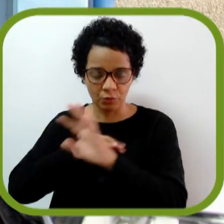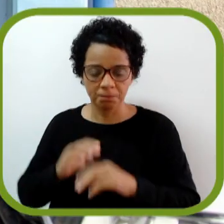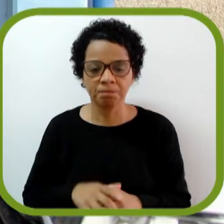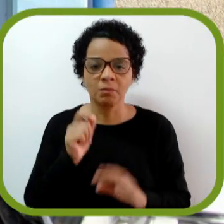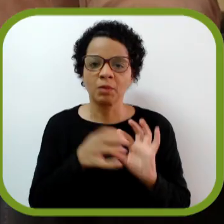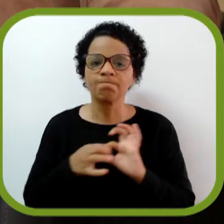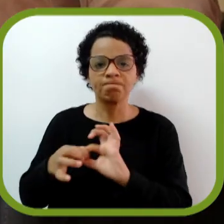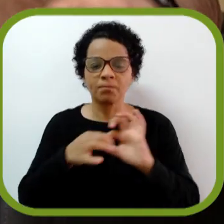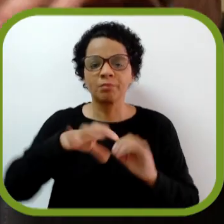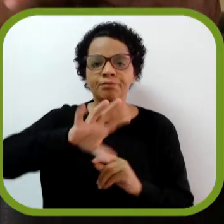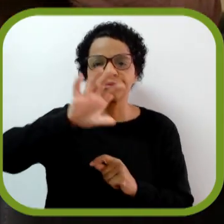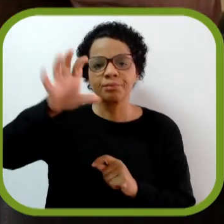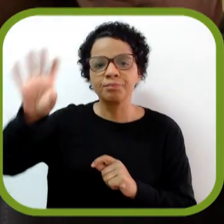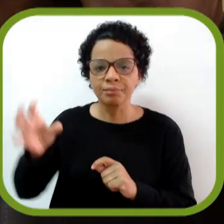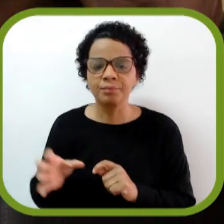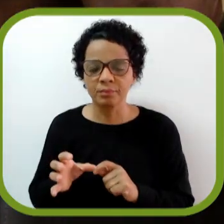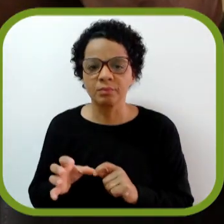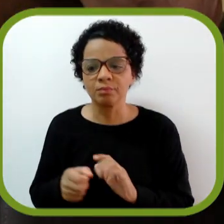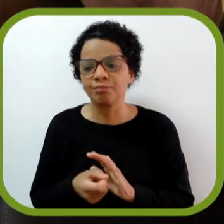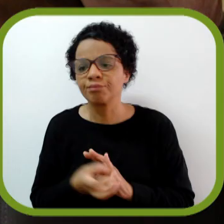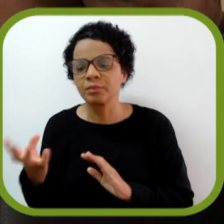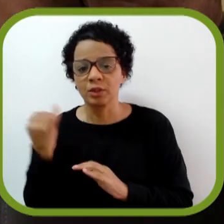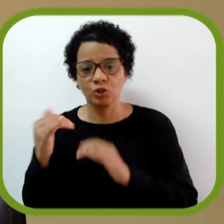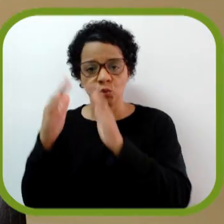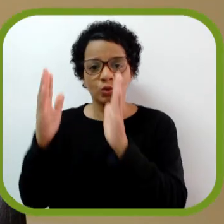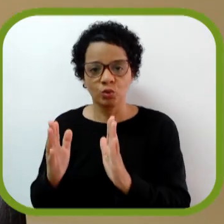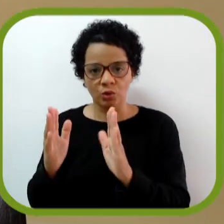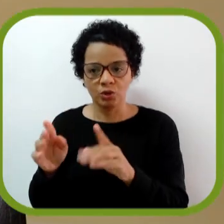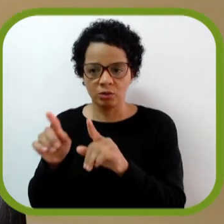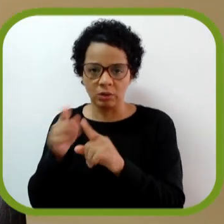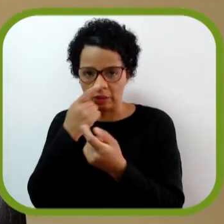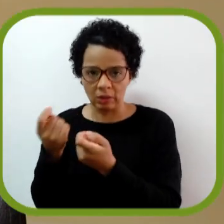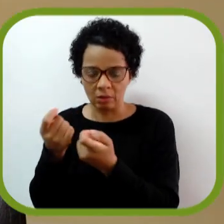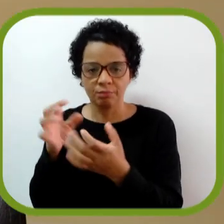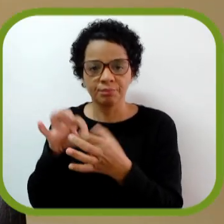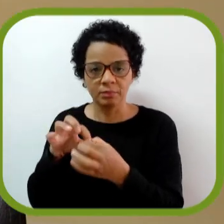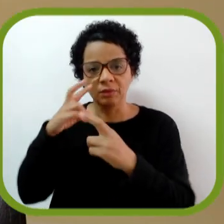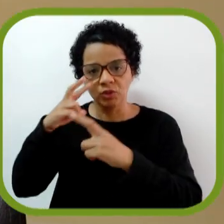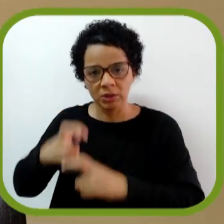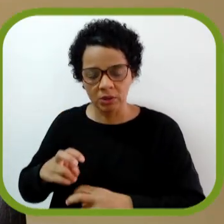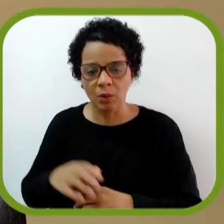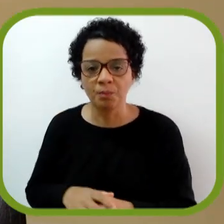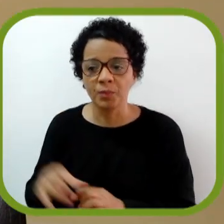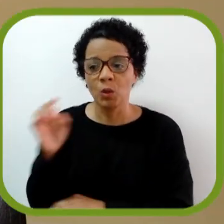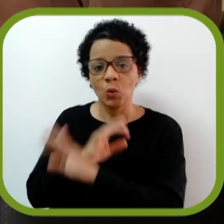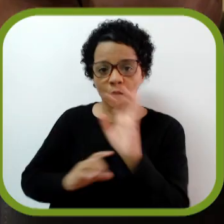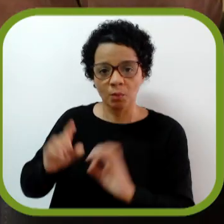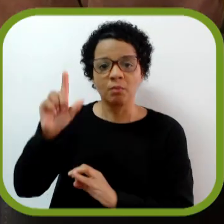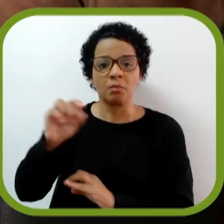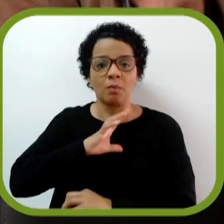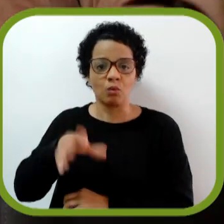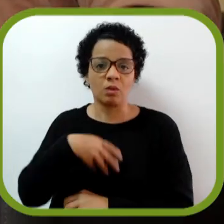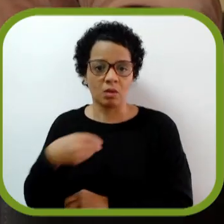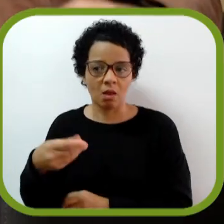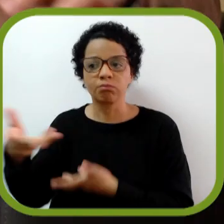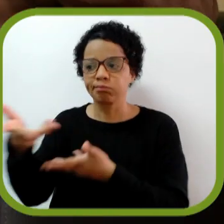europeias. Colabora com países, com várias instituições congêneres no domínio da investigação, não só a nível europeu